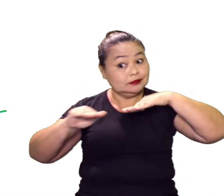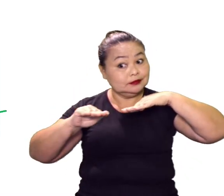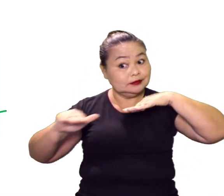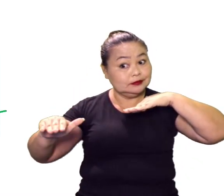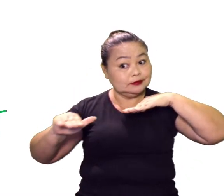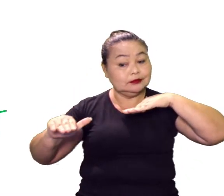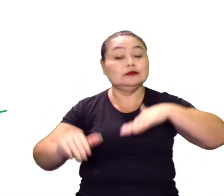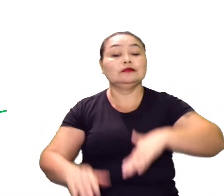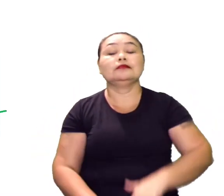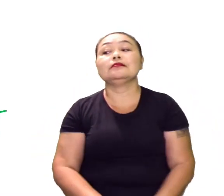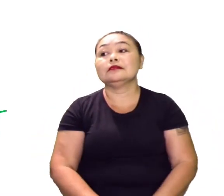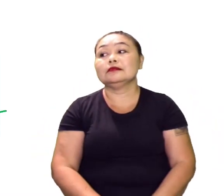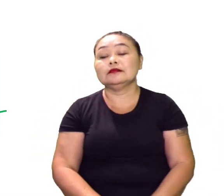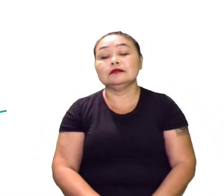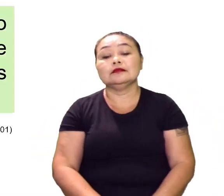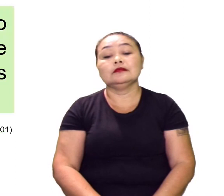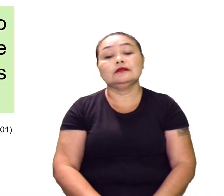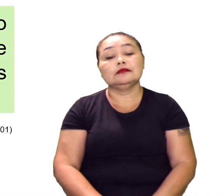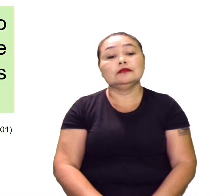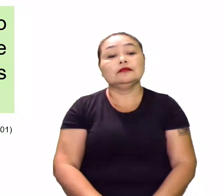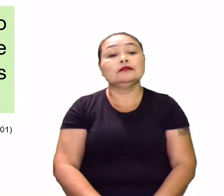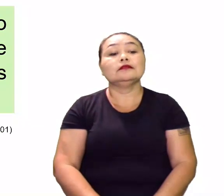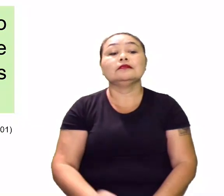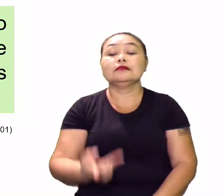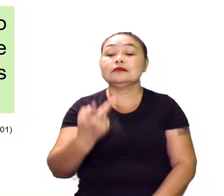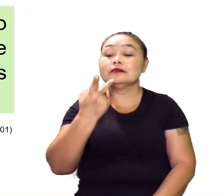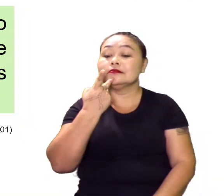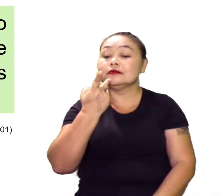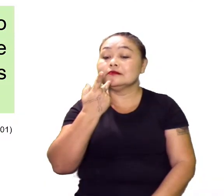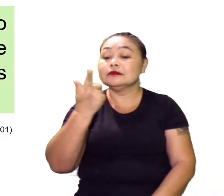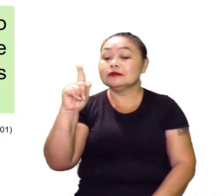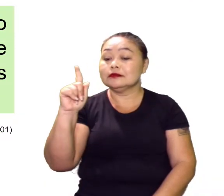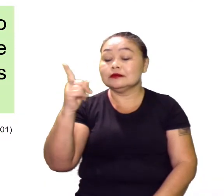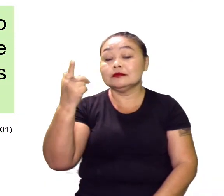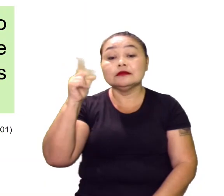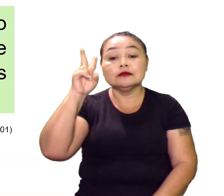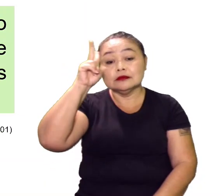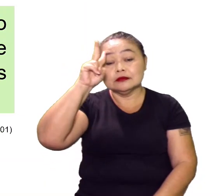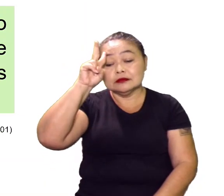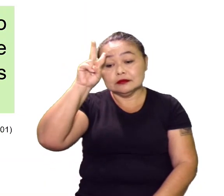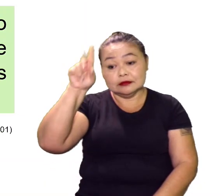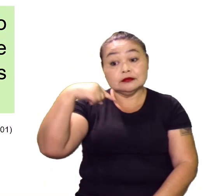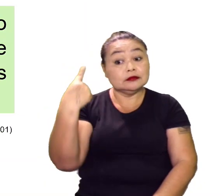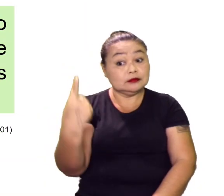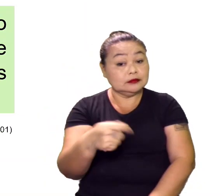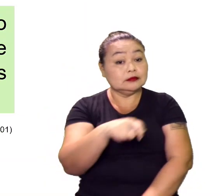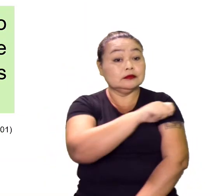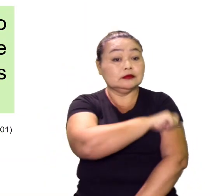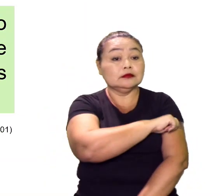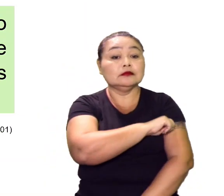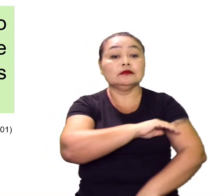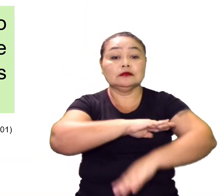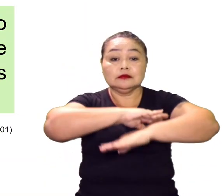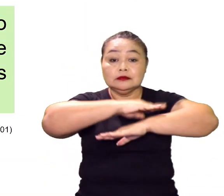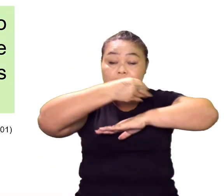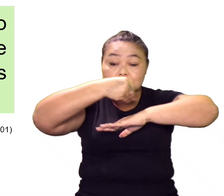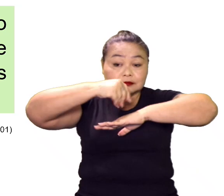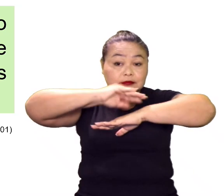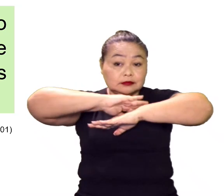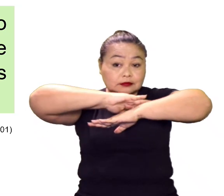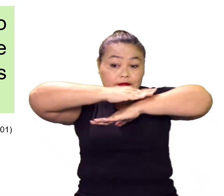as planícies. Nós falamos na geografia, vamos só relembrar o nosso aluno, né, que os planaltos são